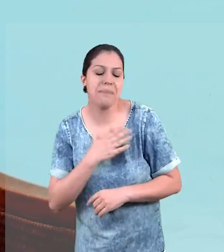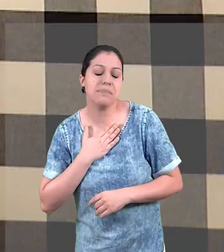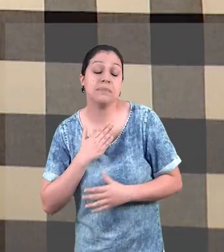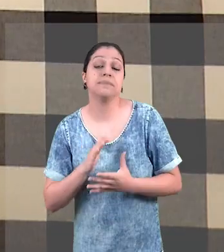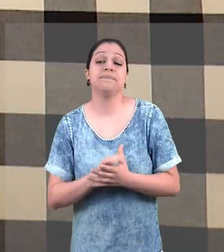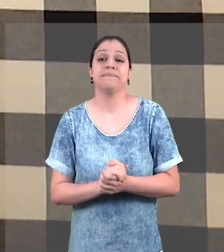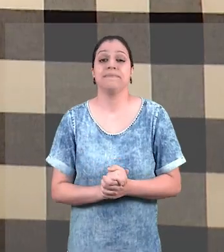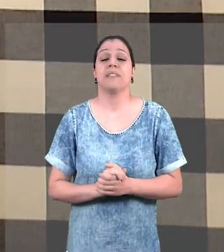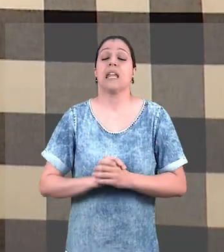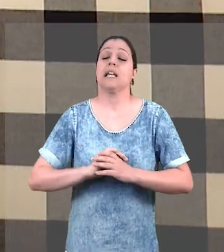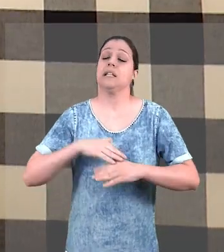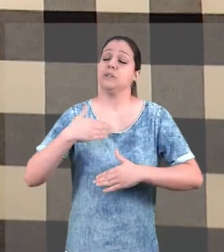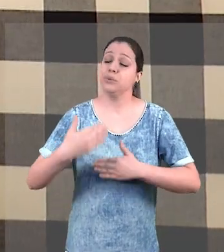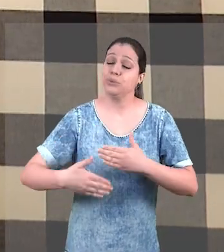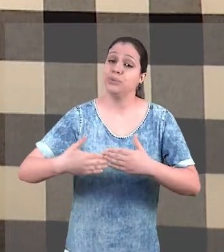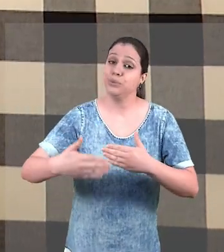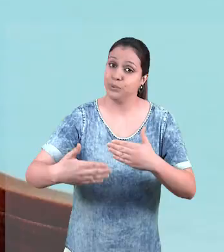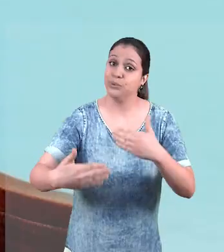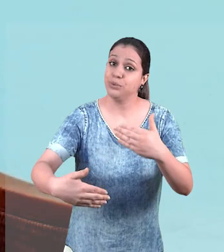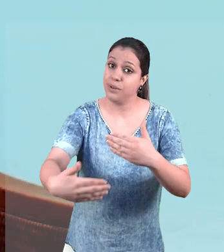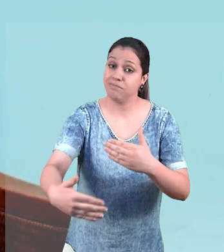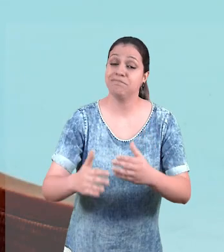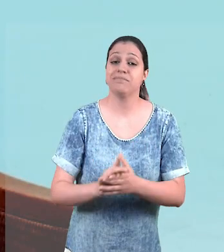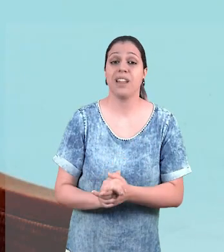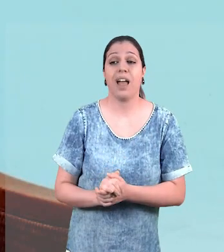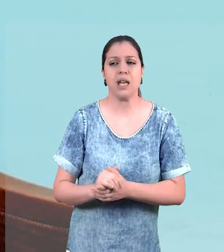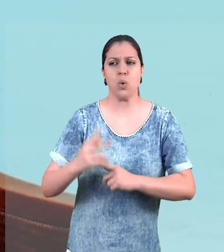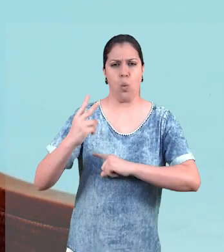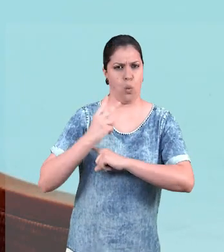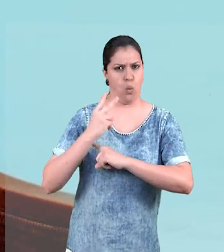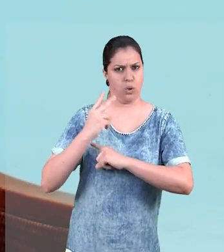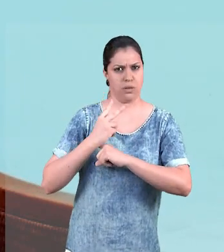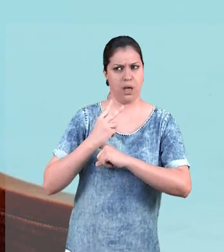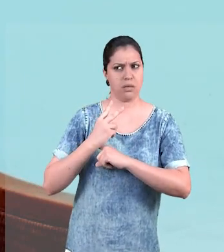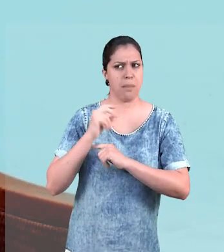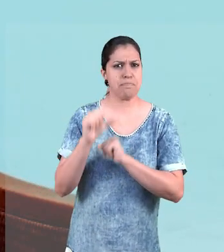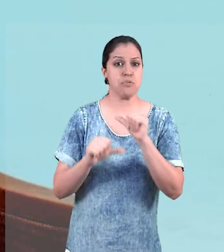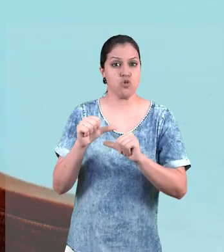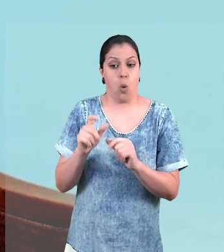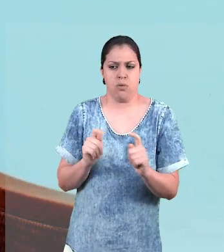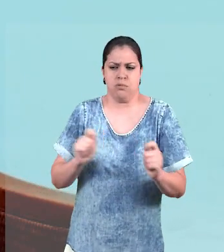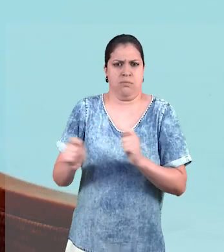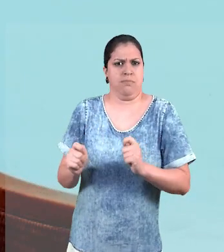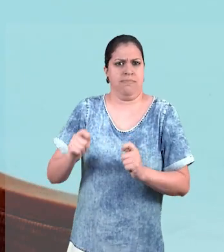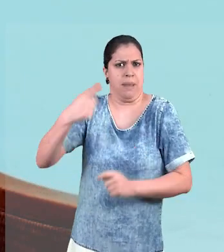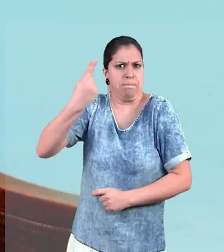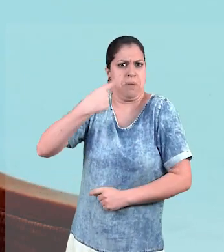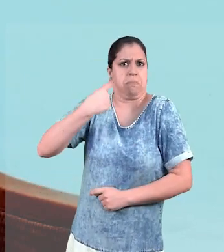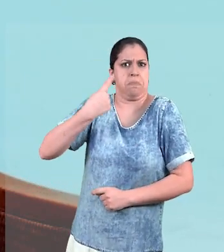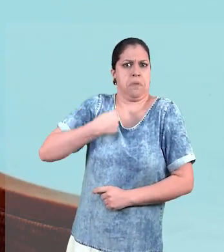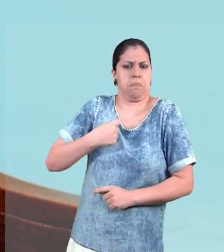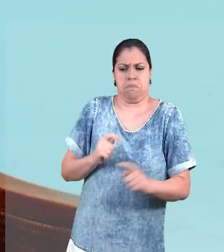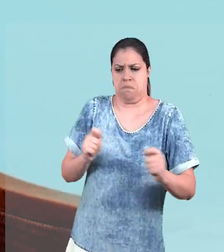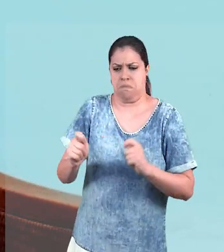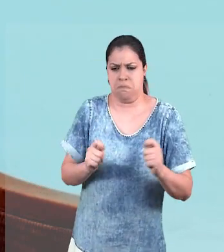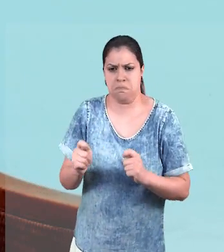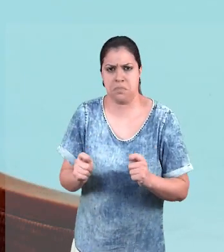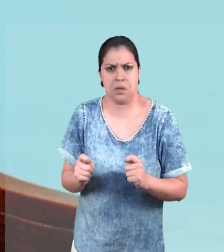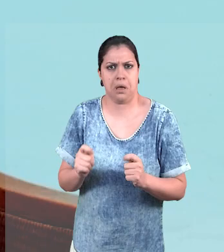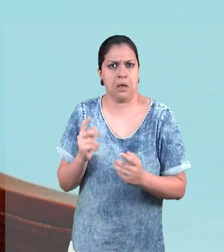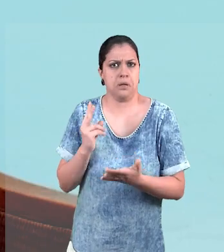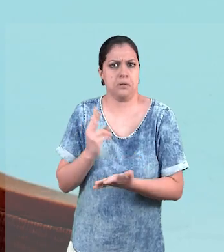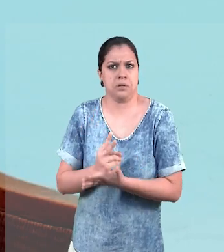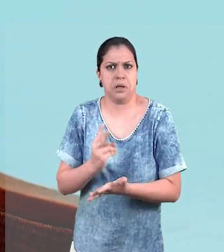comigo. Então, depois de um tempo, esse cuidado ele se transformou num controle.